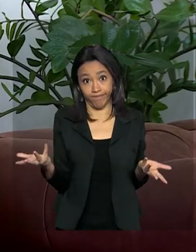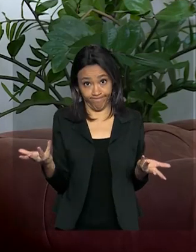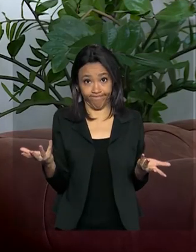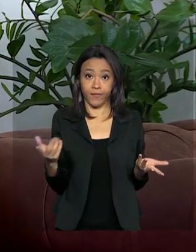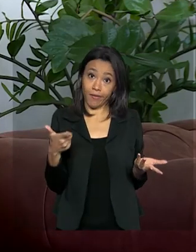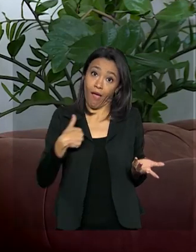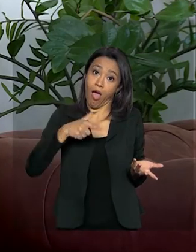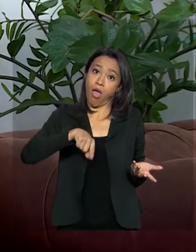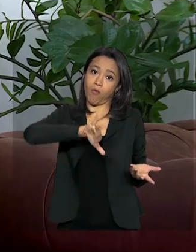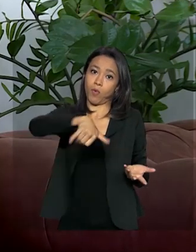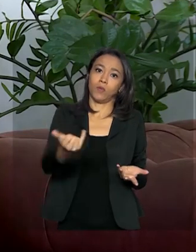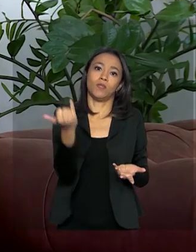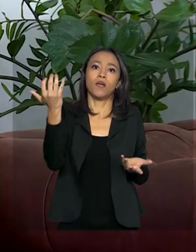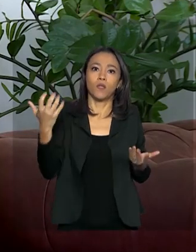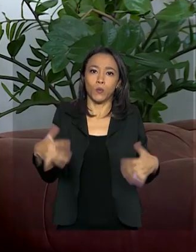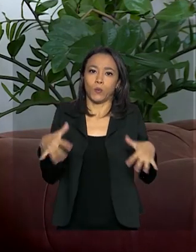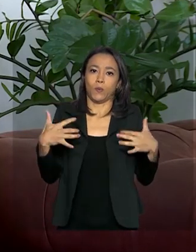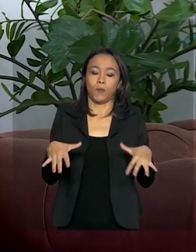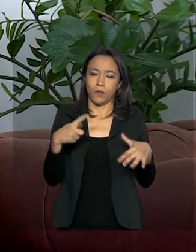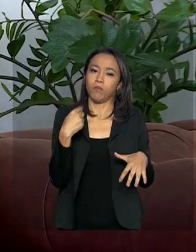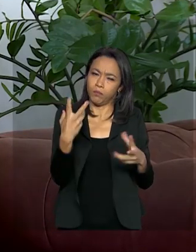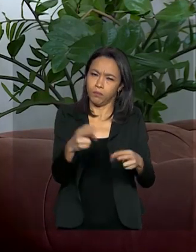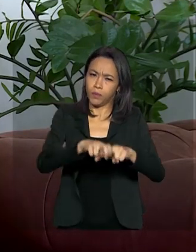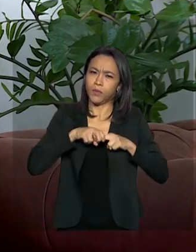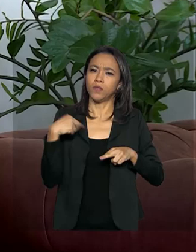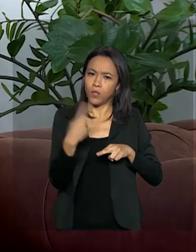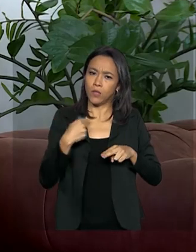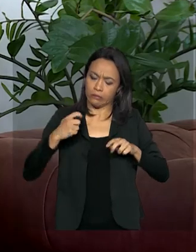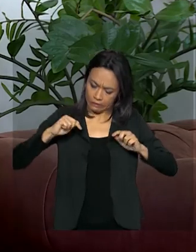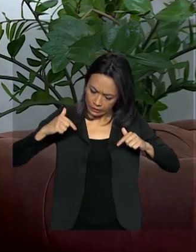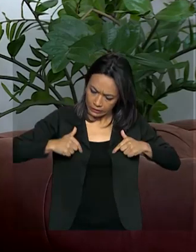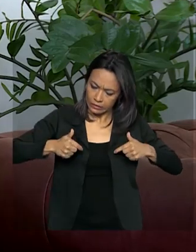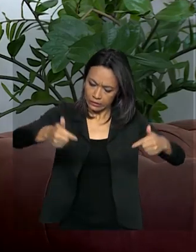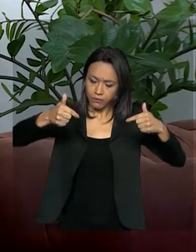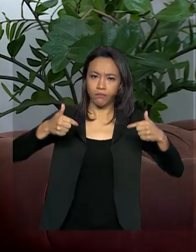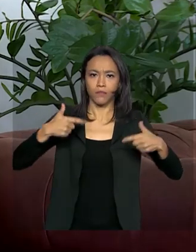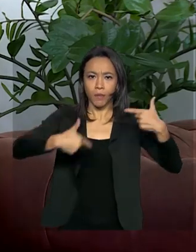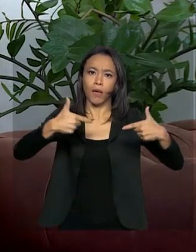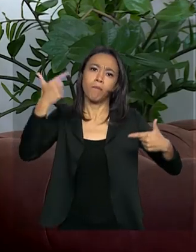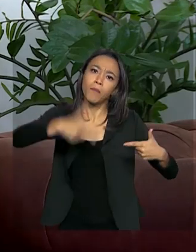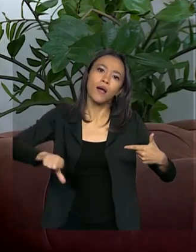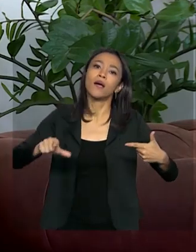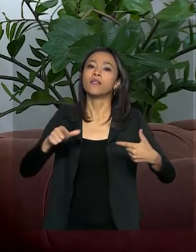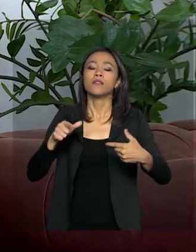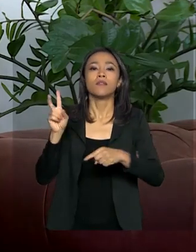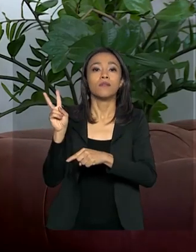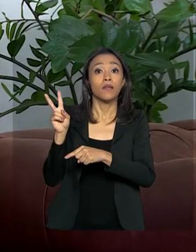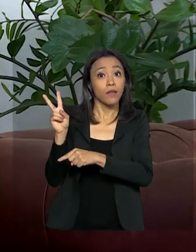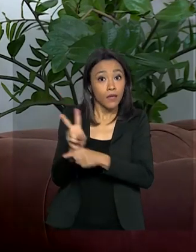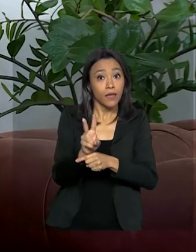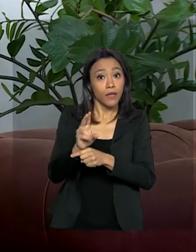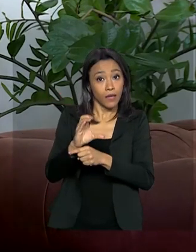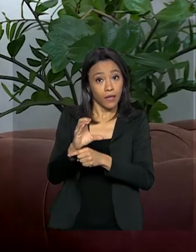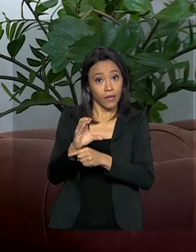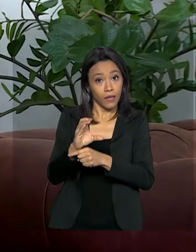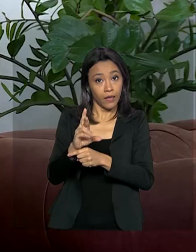essa é uma oportunidade enorme é para isso que nós temos que trabalhar não é para ter mais o crédito com